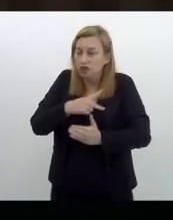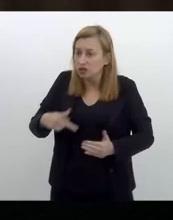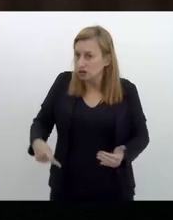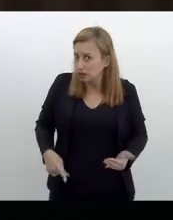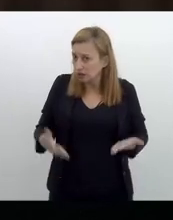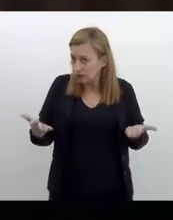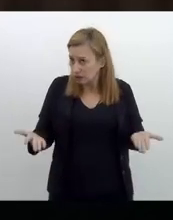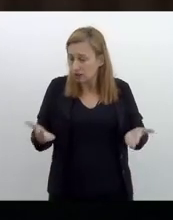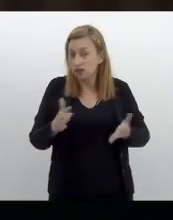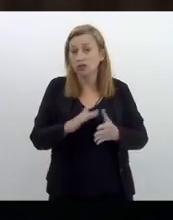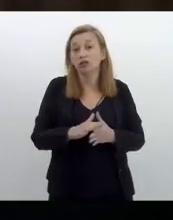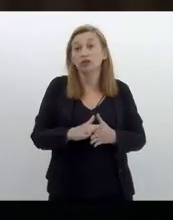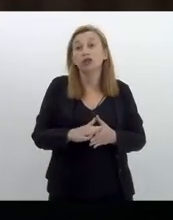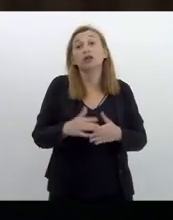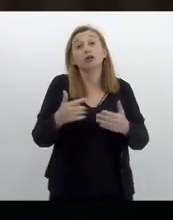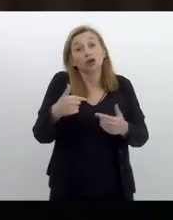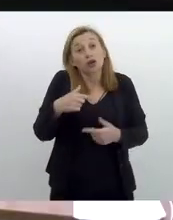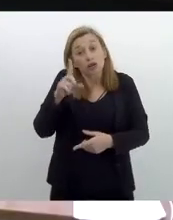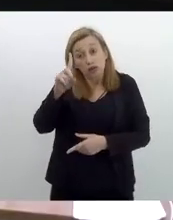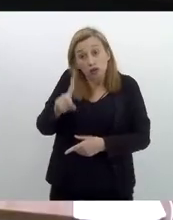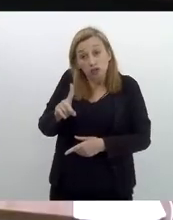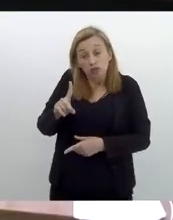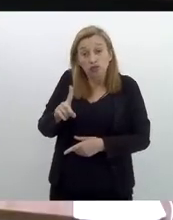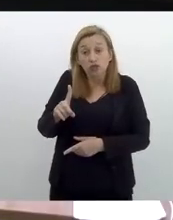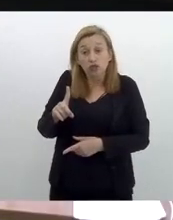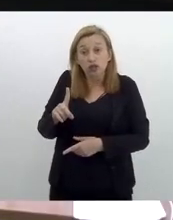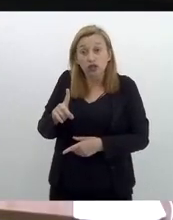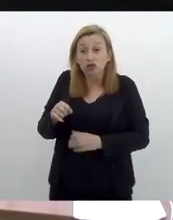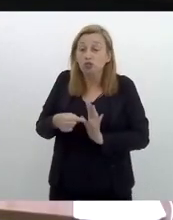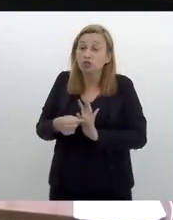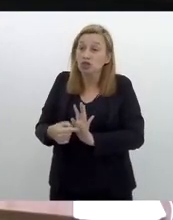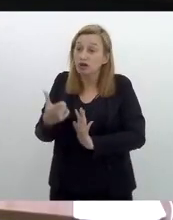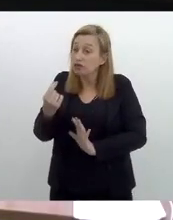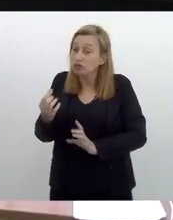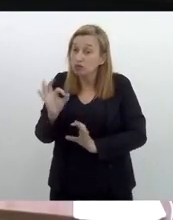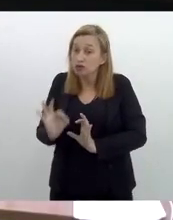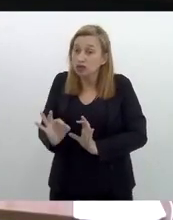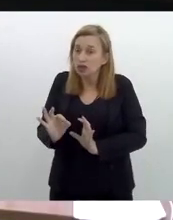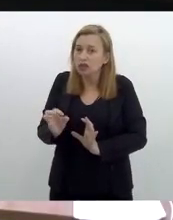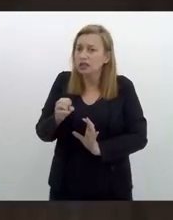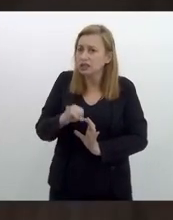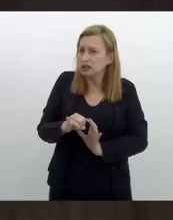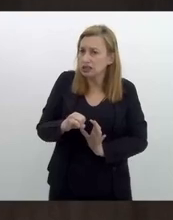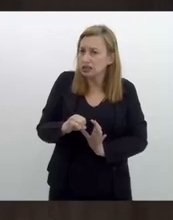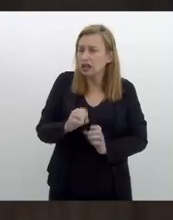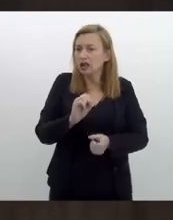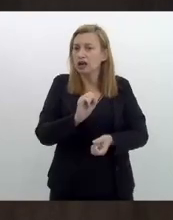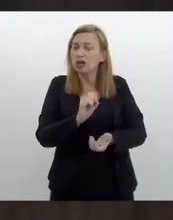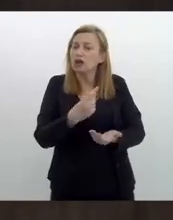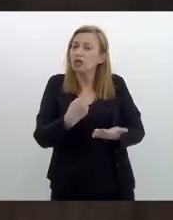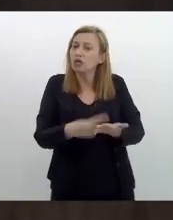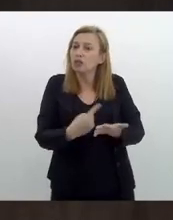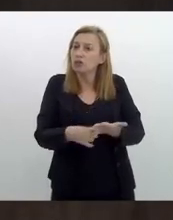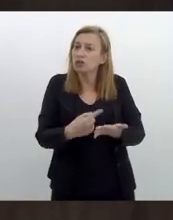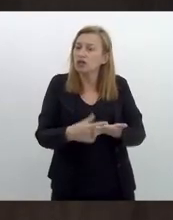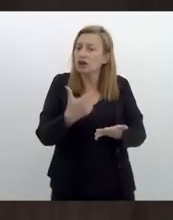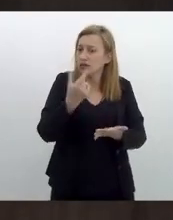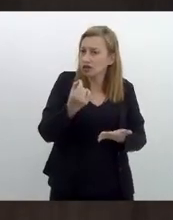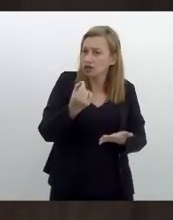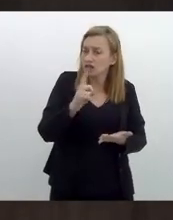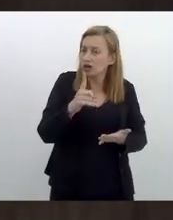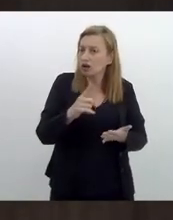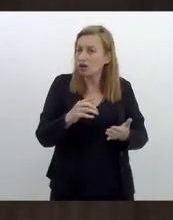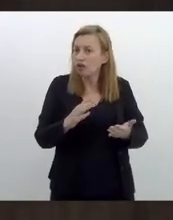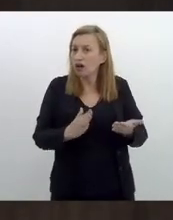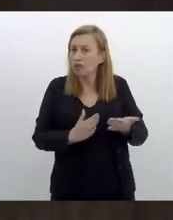então também temos direito a destacar os 20% porque se não se a gente acorda 20 se não aprova 17